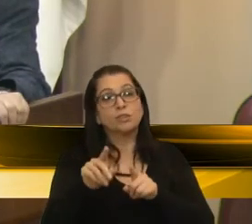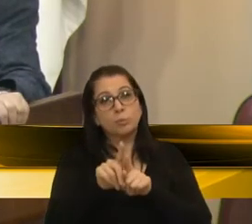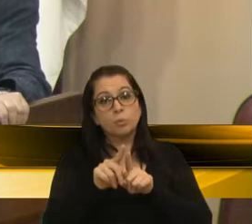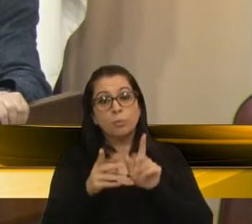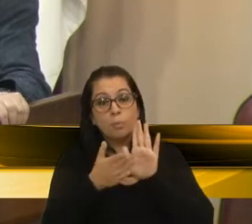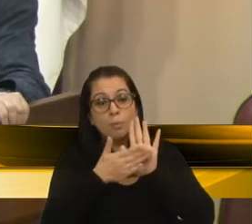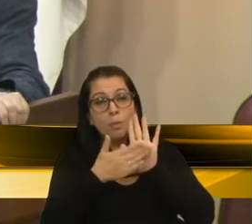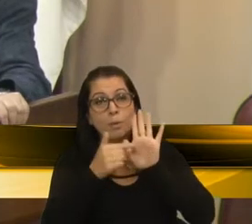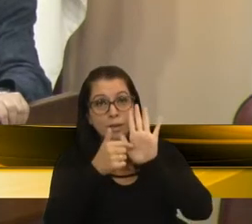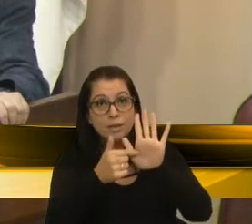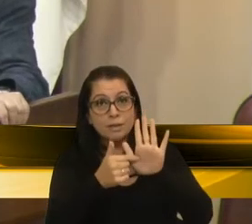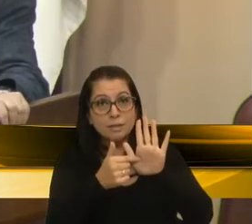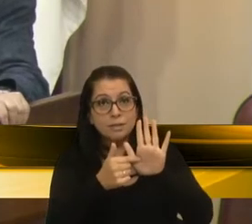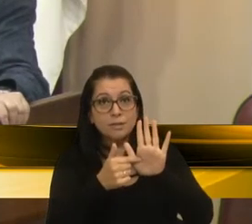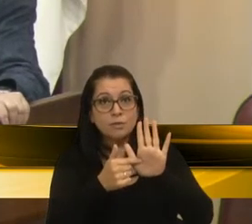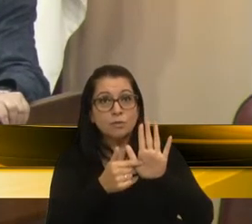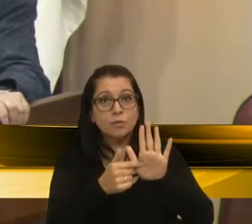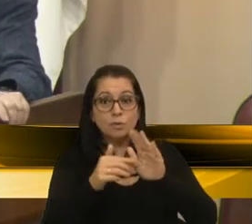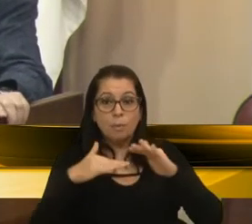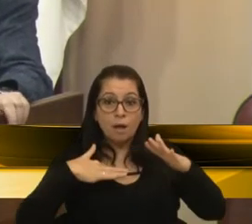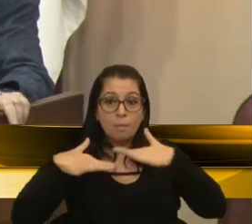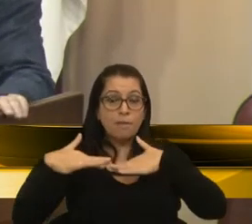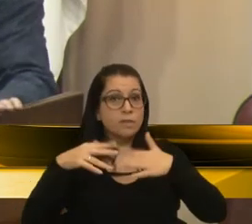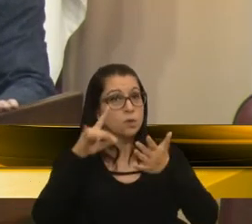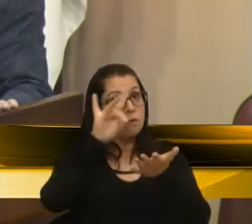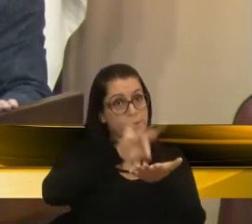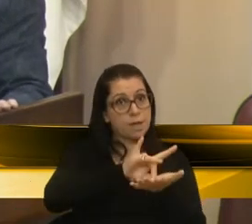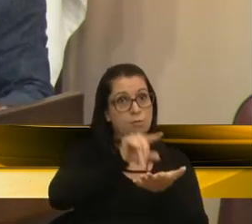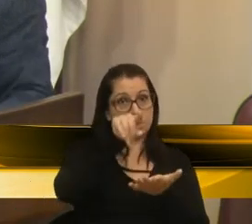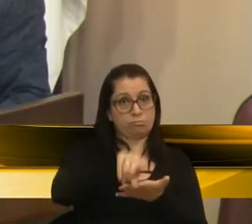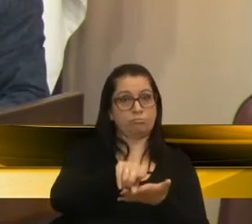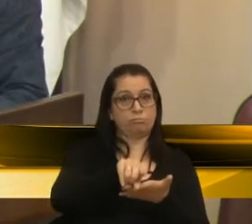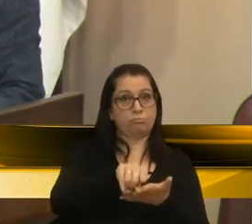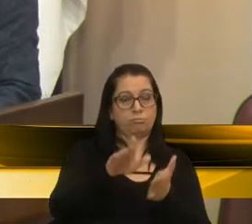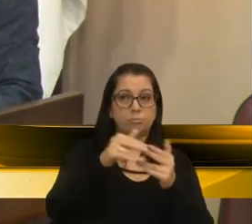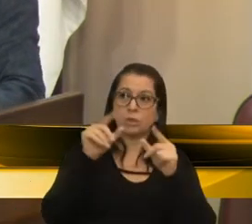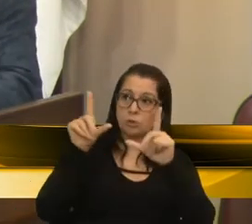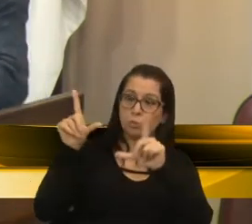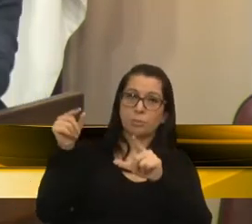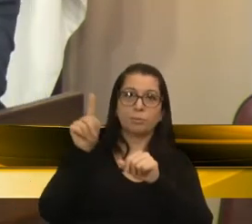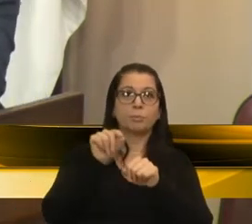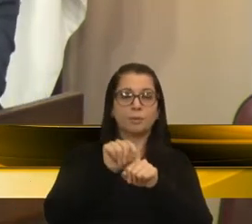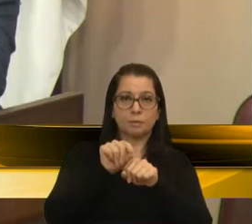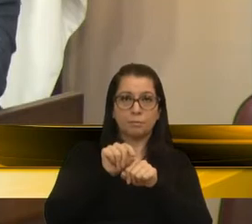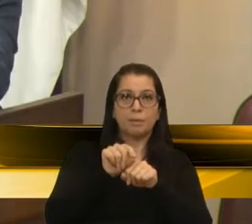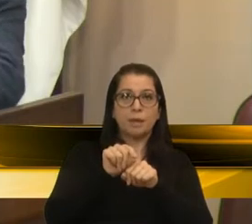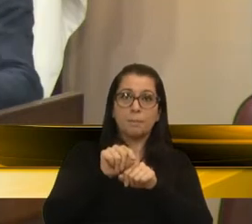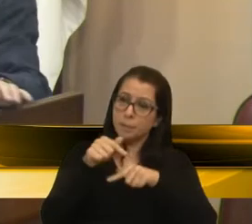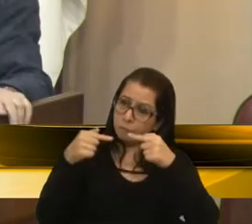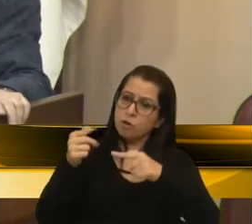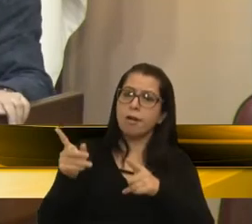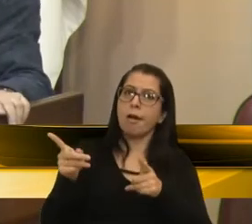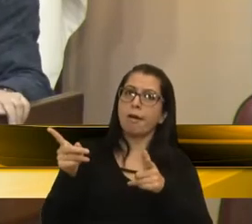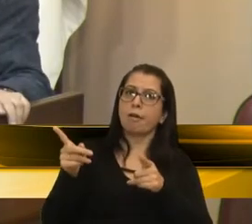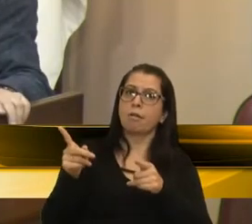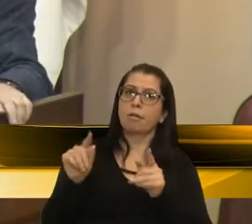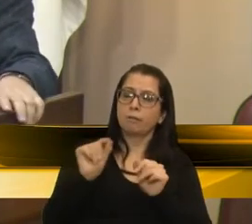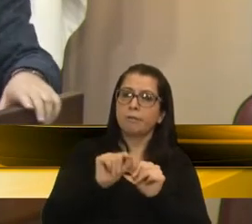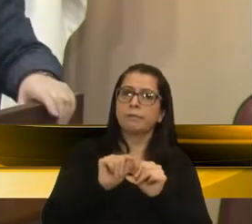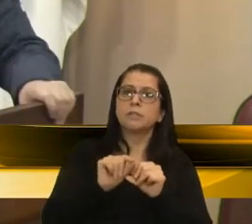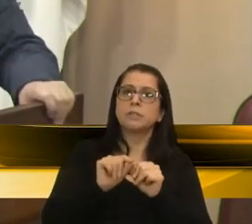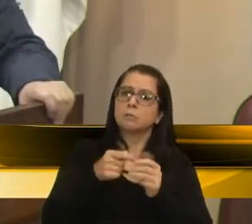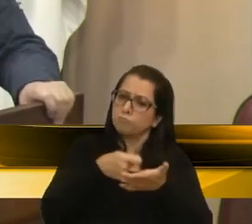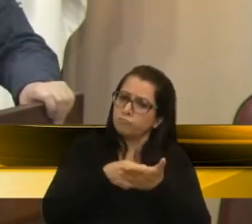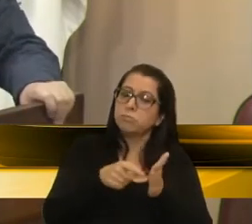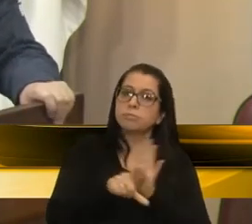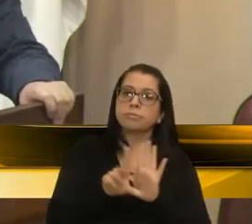propondo, então, uma manifestação oficial da casa, solicitando que o equipamento efetivamente passe a funcionar, aplicando o rigor